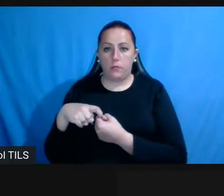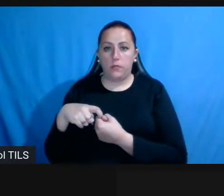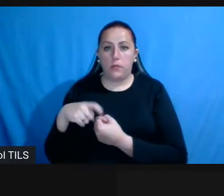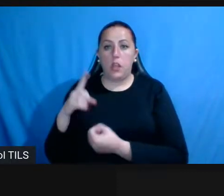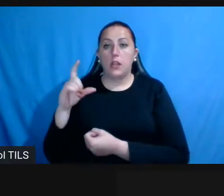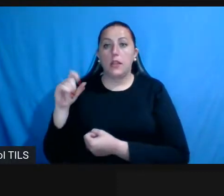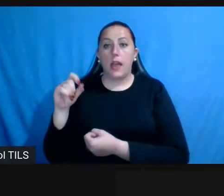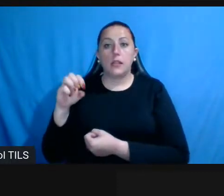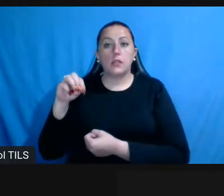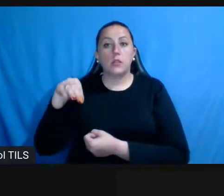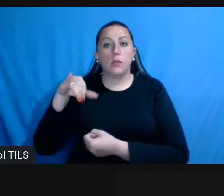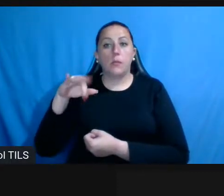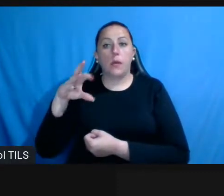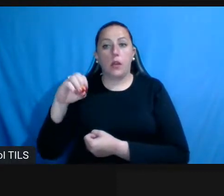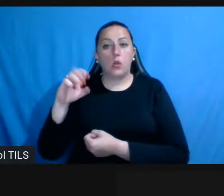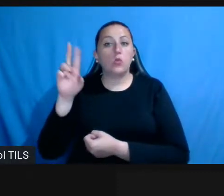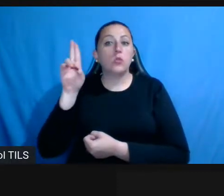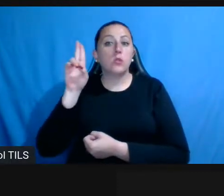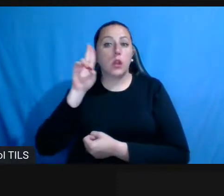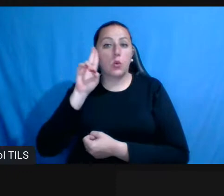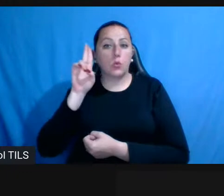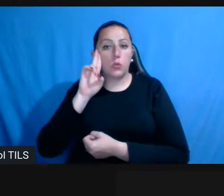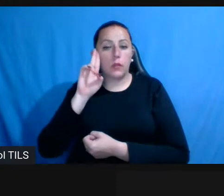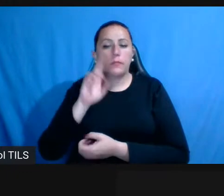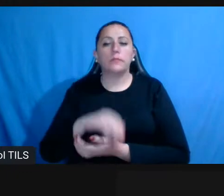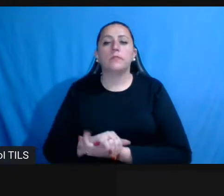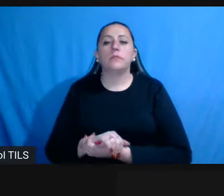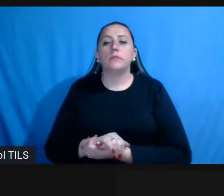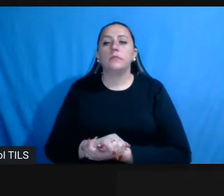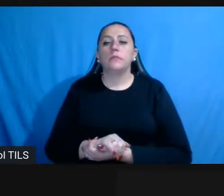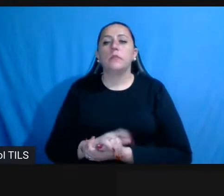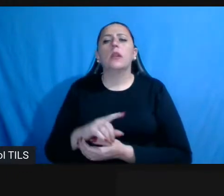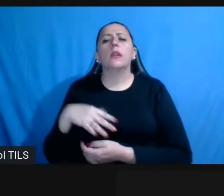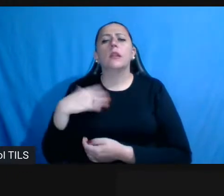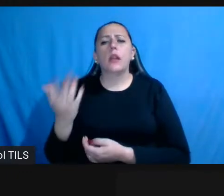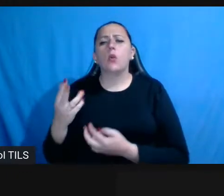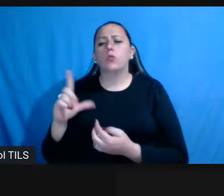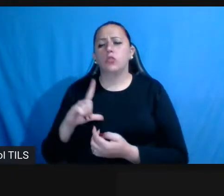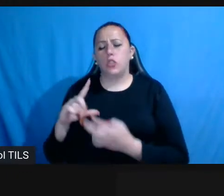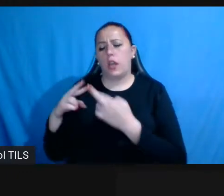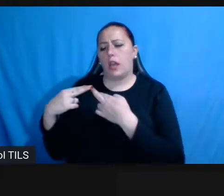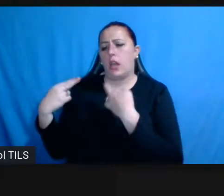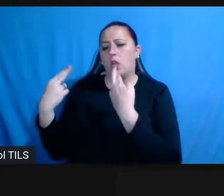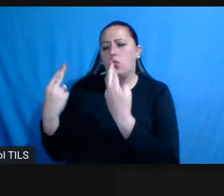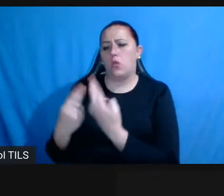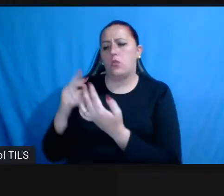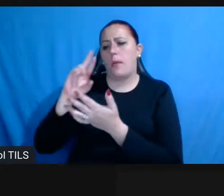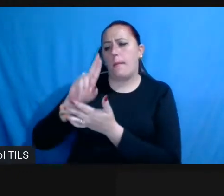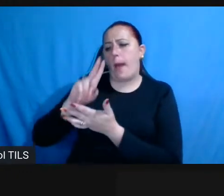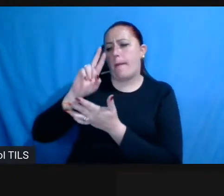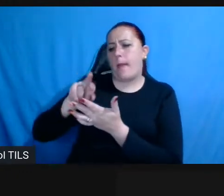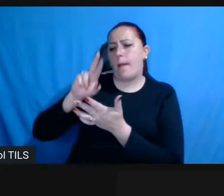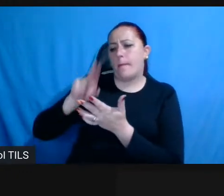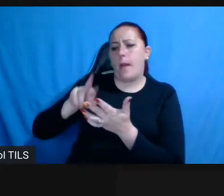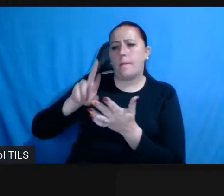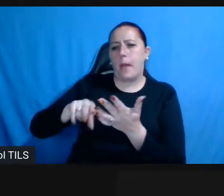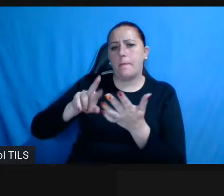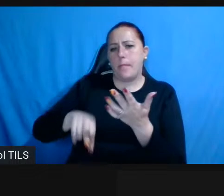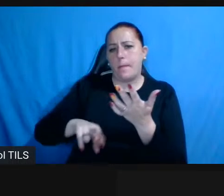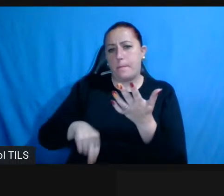de maio, foi segunda-feira. E aí nós tivemos reuniões de planejamento, de orientação, de organização